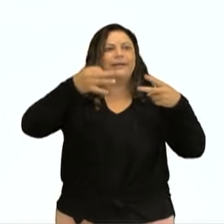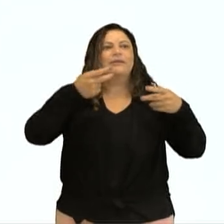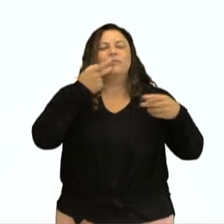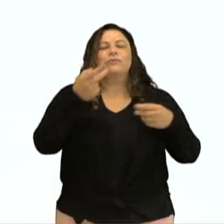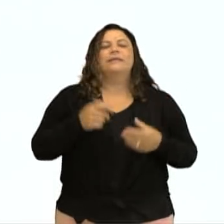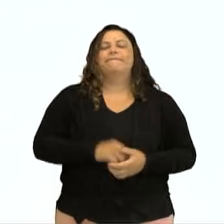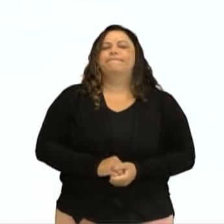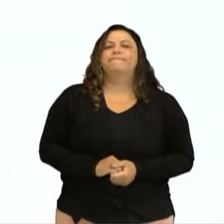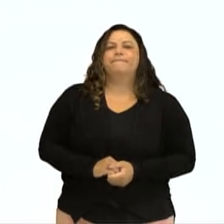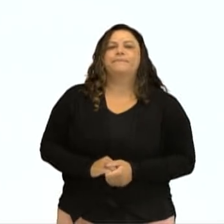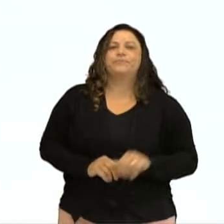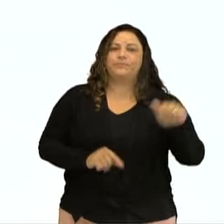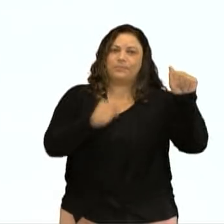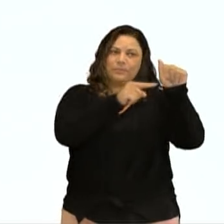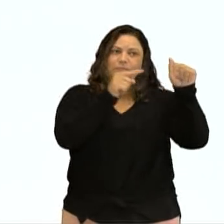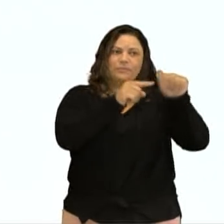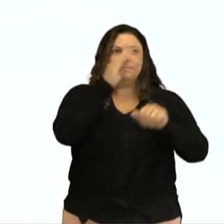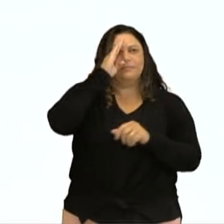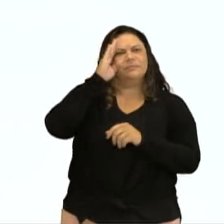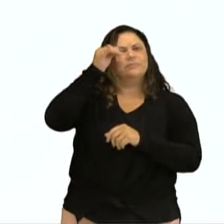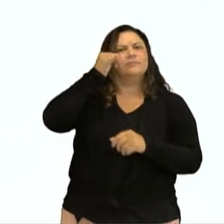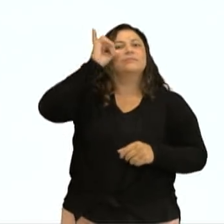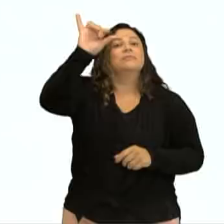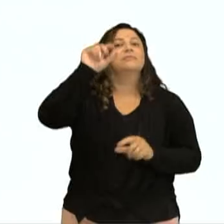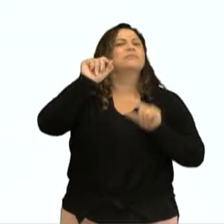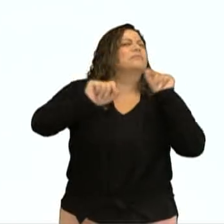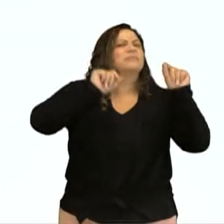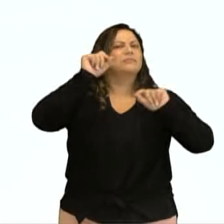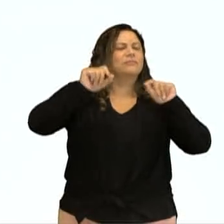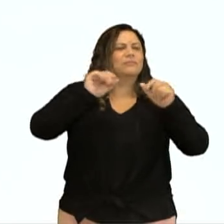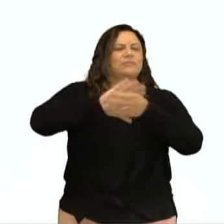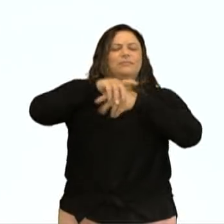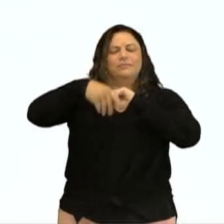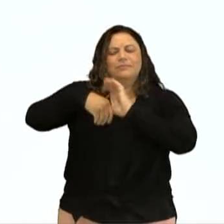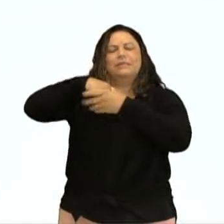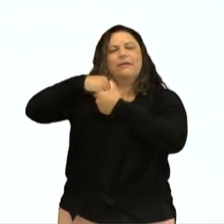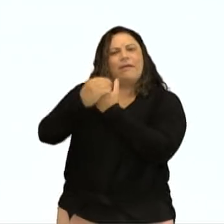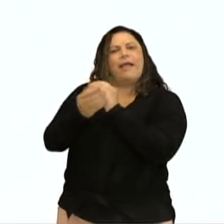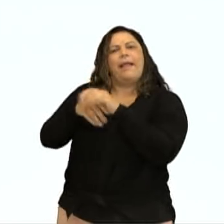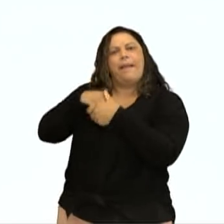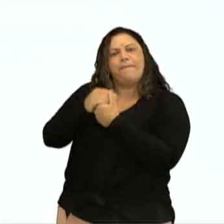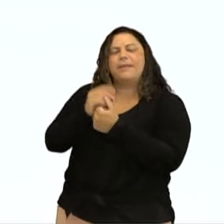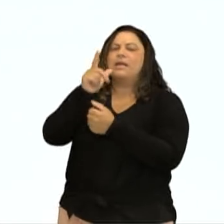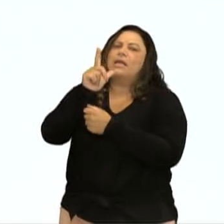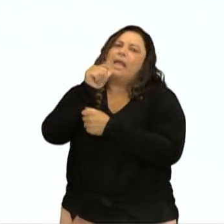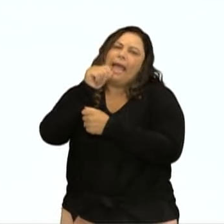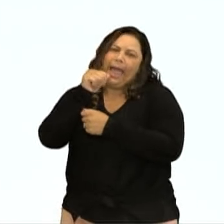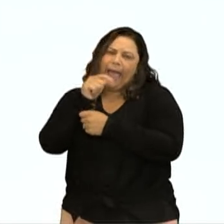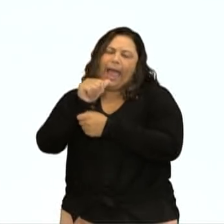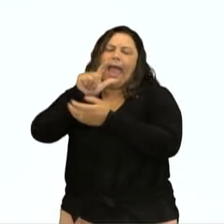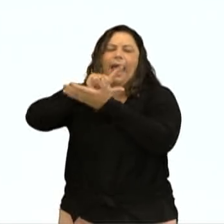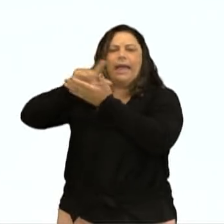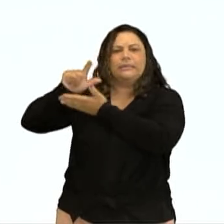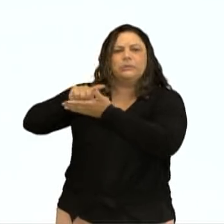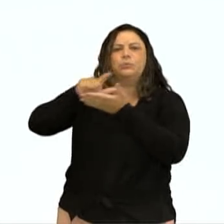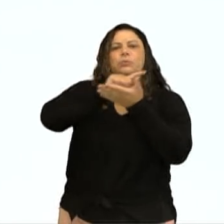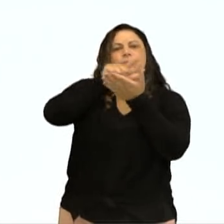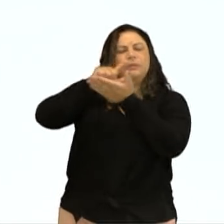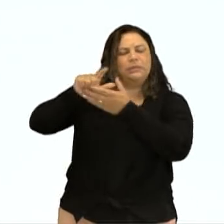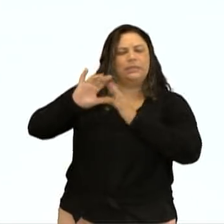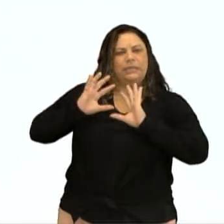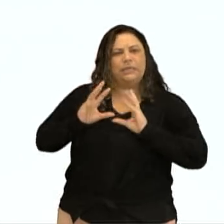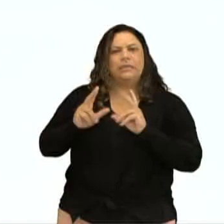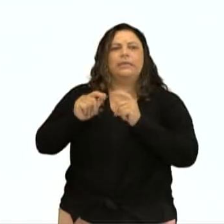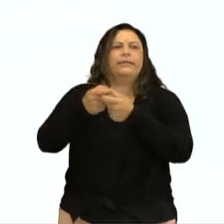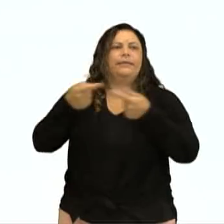A. A principal prevenção dessas doenças é lavar bem os alimentos, beber água fervida ou filtrada e, no caso